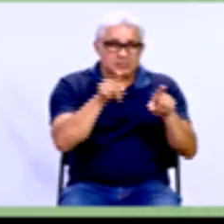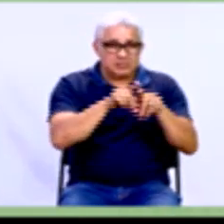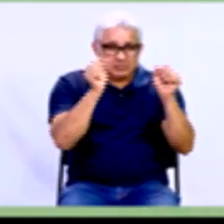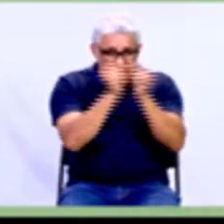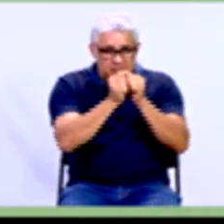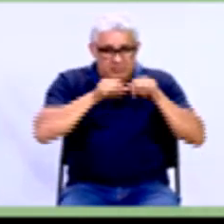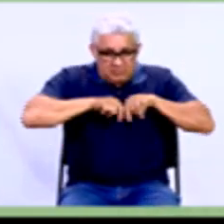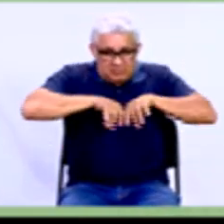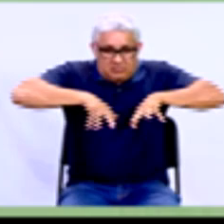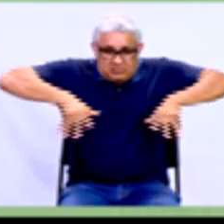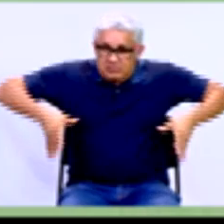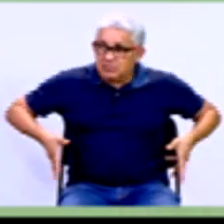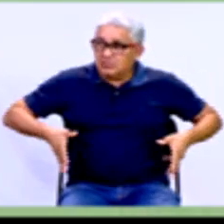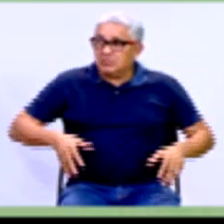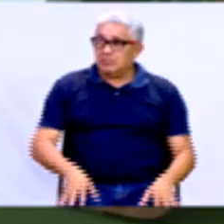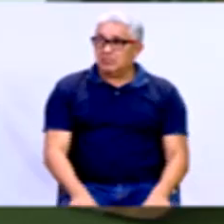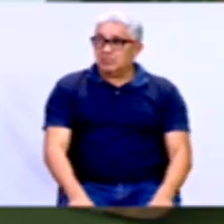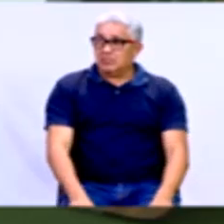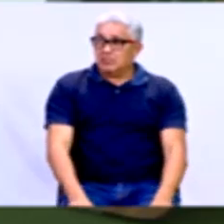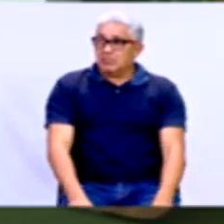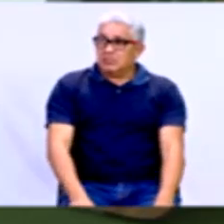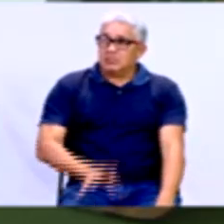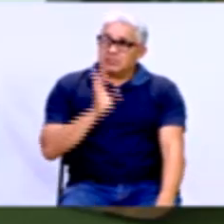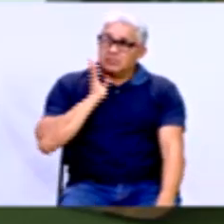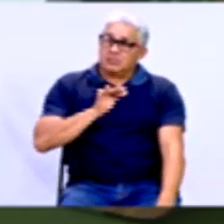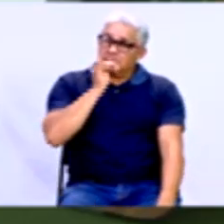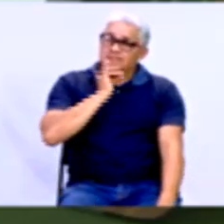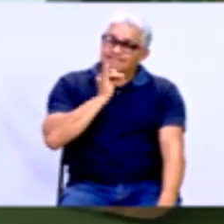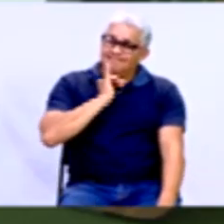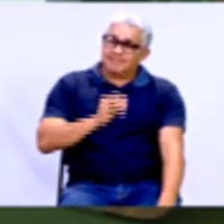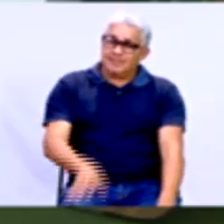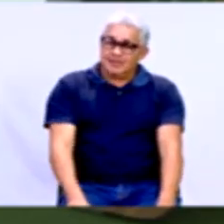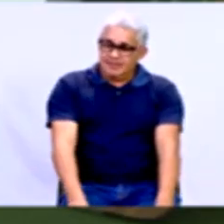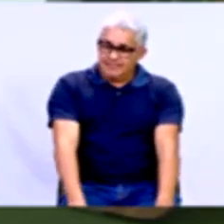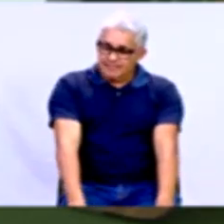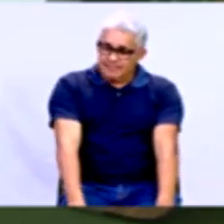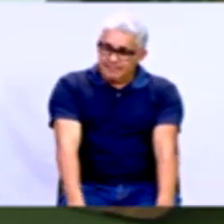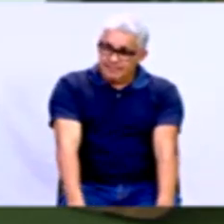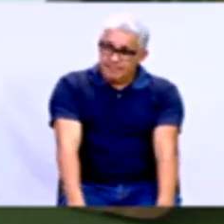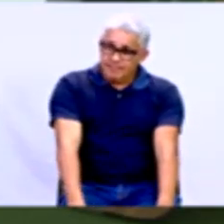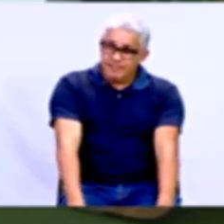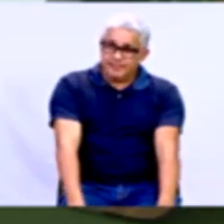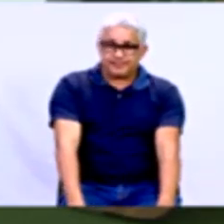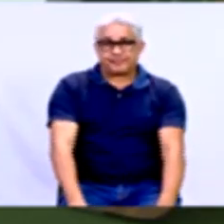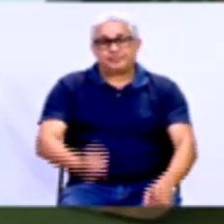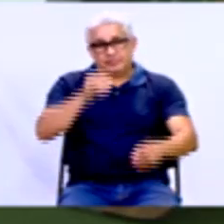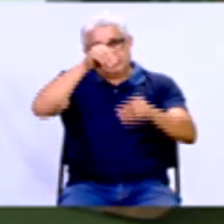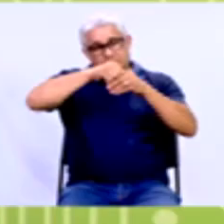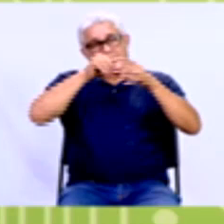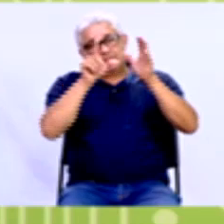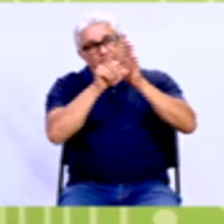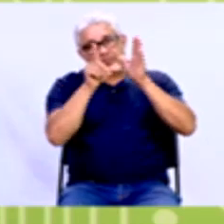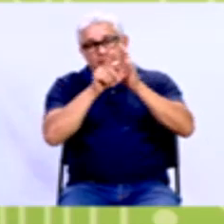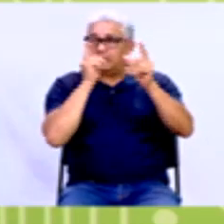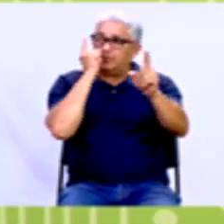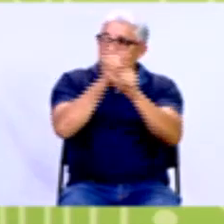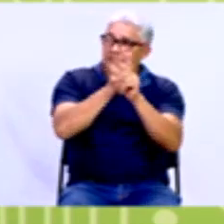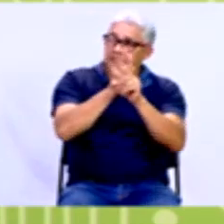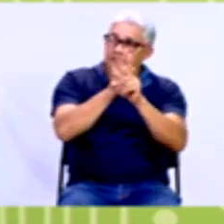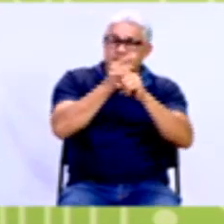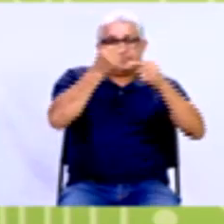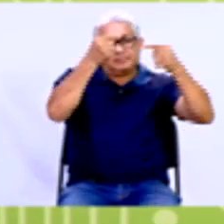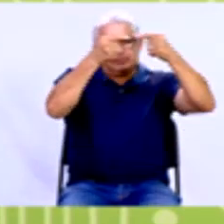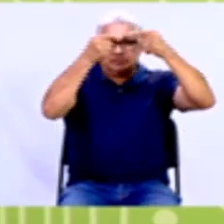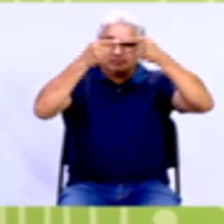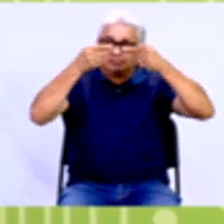outro exemplo bem legal, né, professor? Para a gente passar aqui, que no caso aqui é dentro de uma loja, mas foi encontrada essa